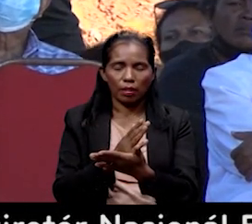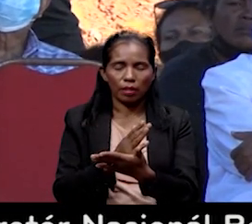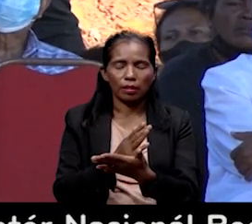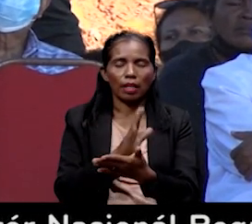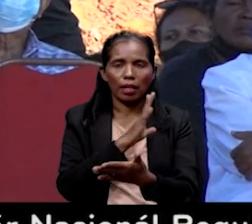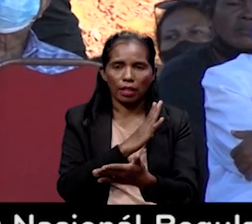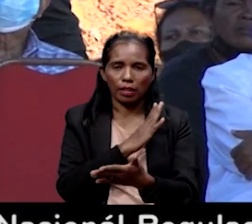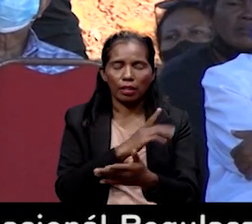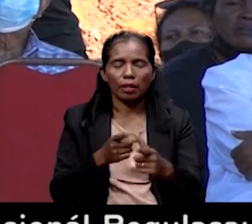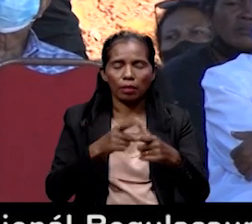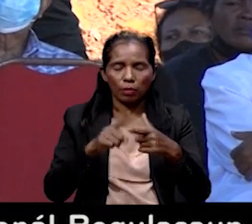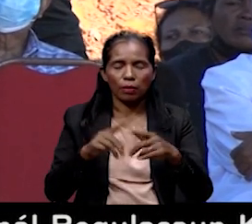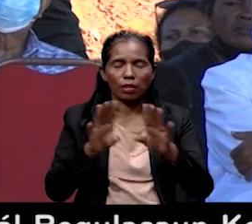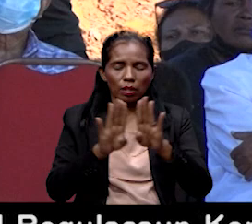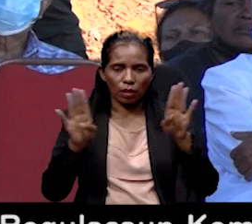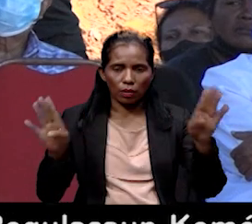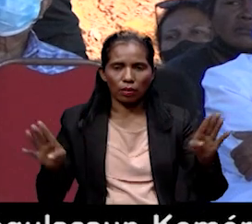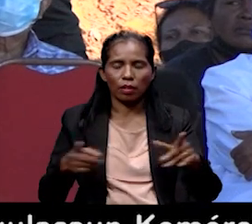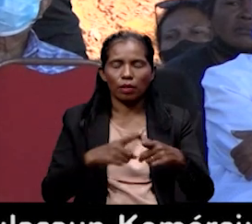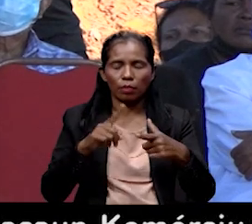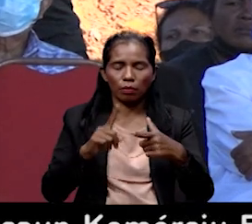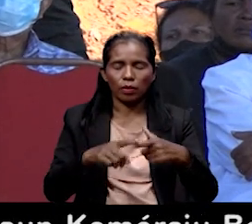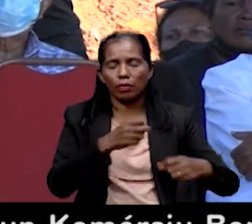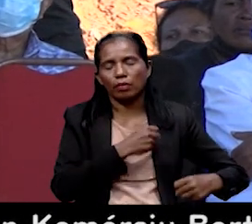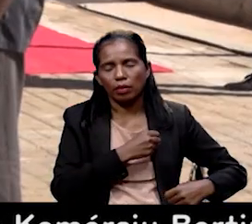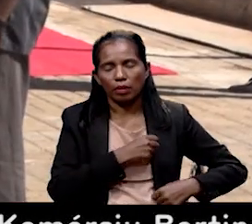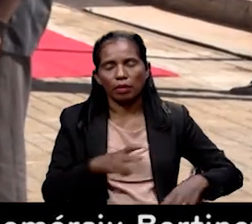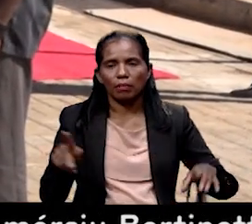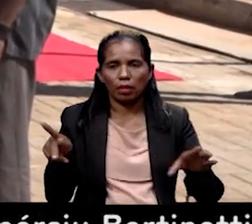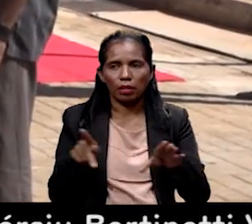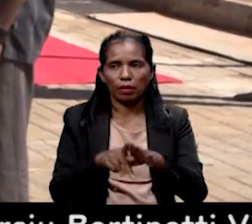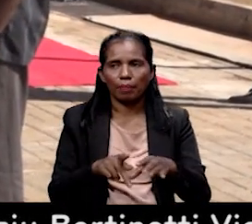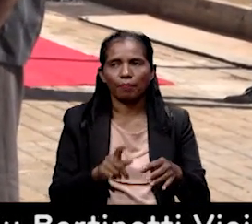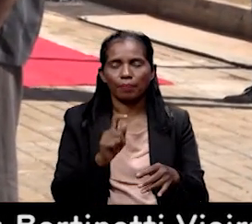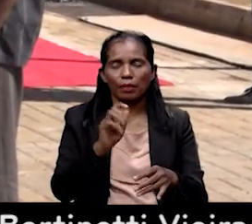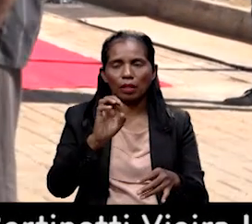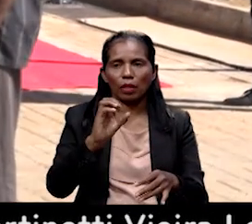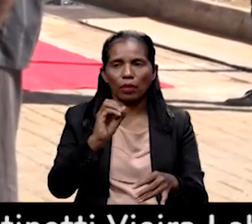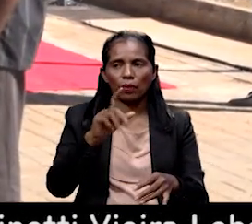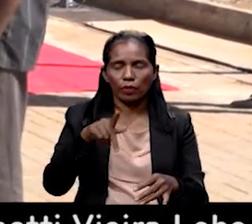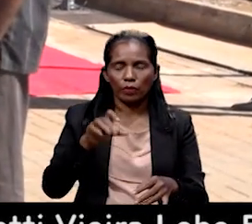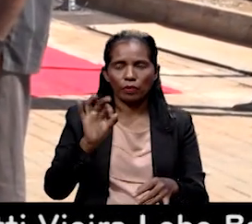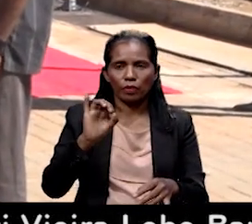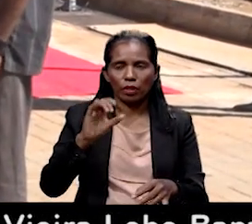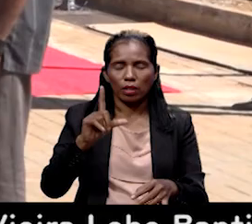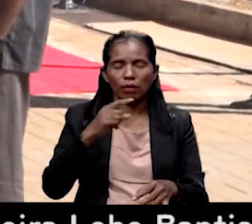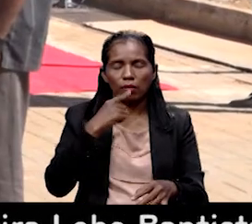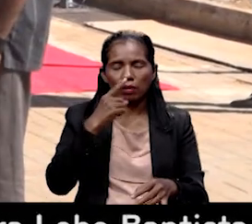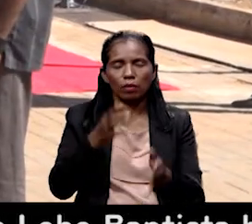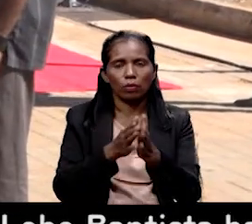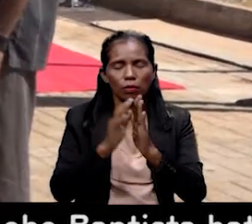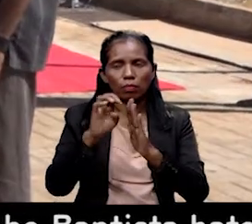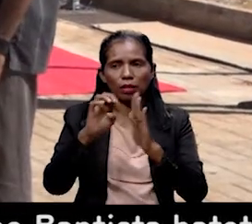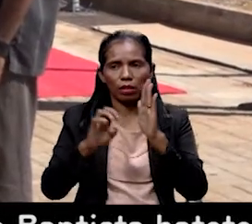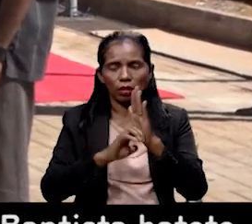se lo que fali para depois força tira se ele participa. Teofilo Nicolau Ximenes nudar saudoso niawan mane husu ba estado